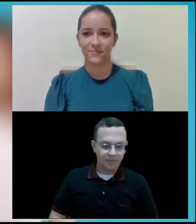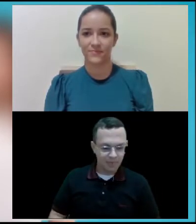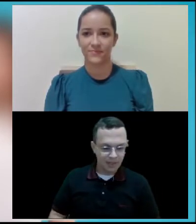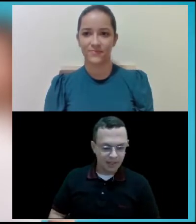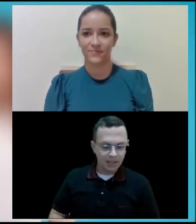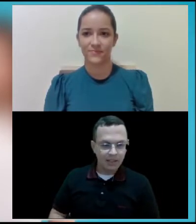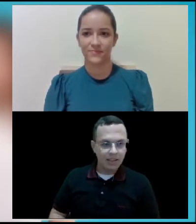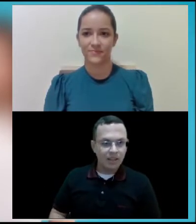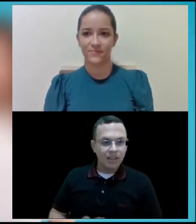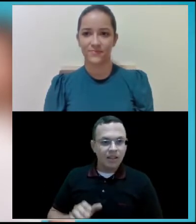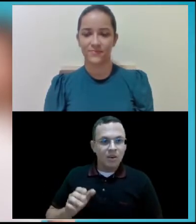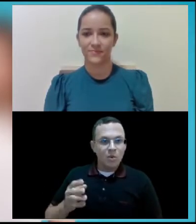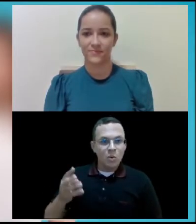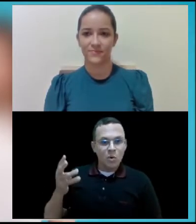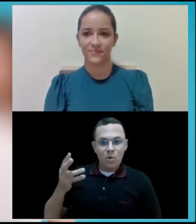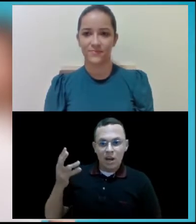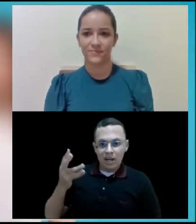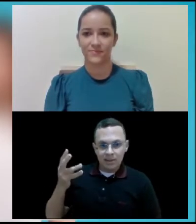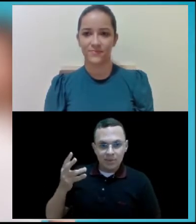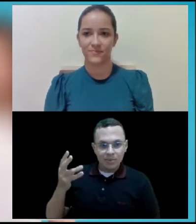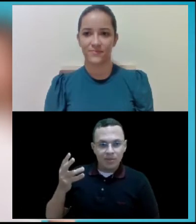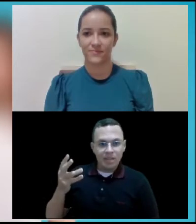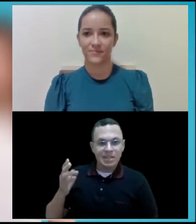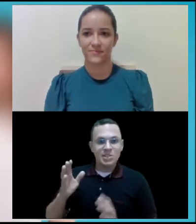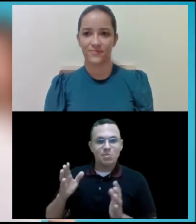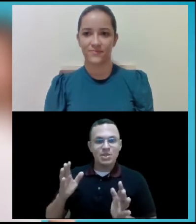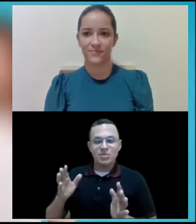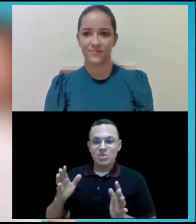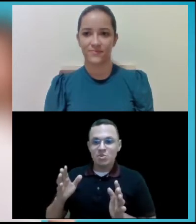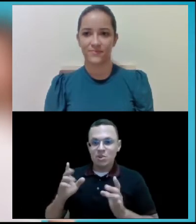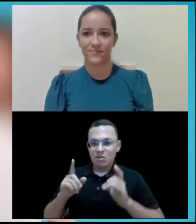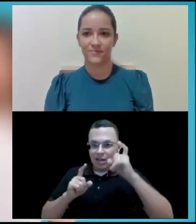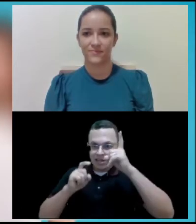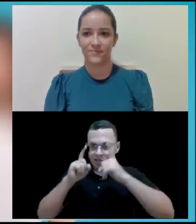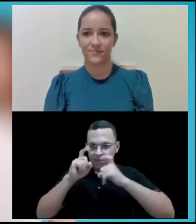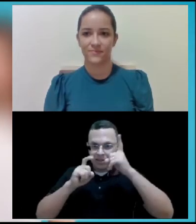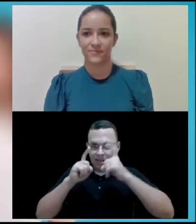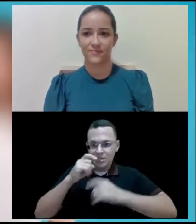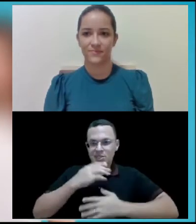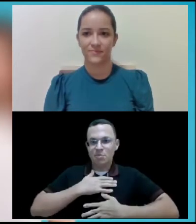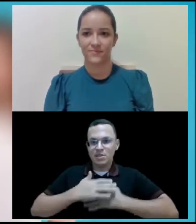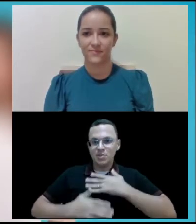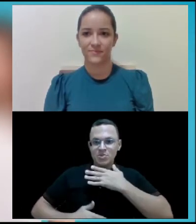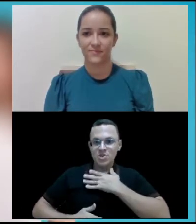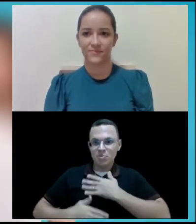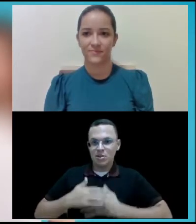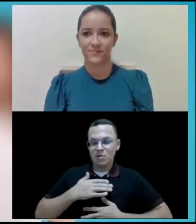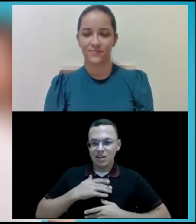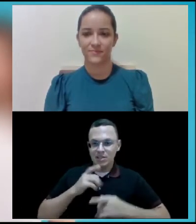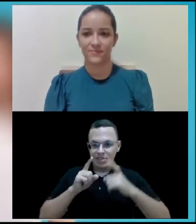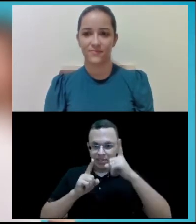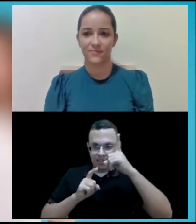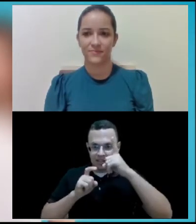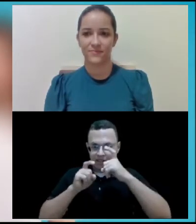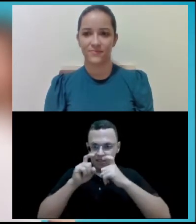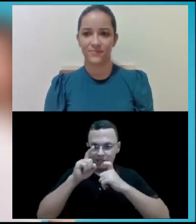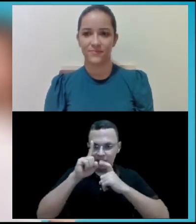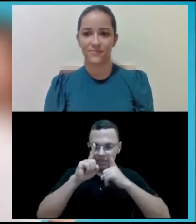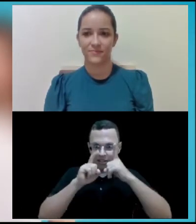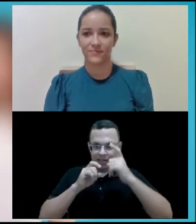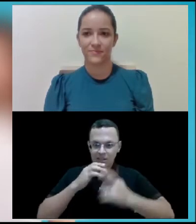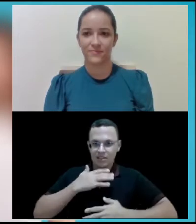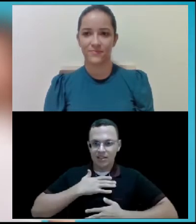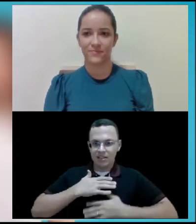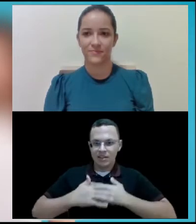lugares. O quarto, as expressões não manuais. Ó. As expressões não manuais.